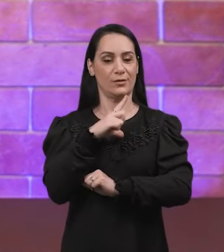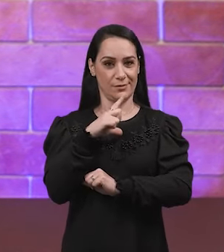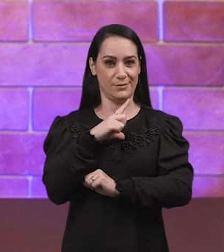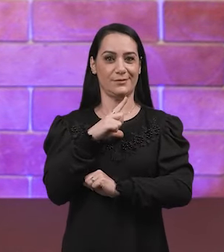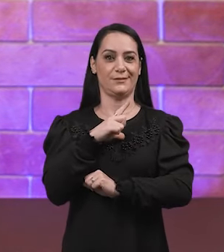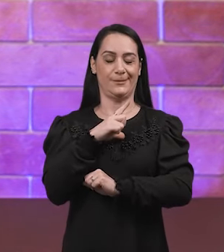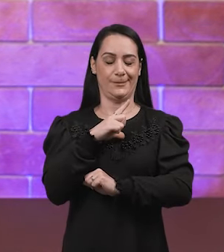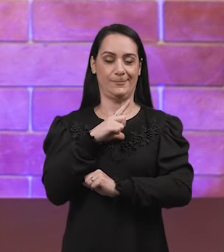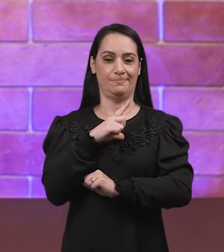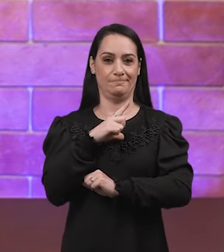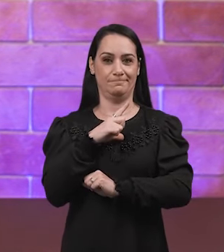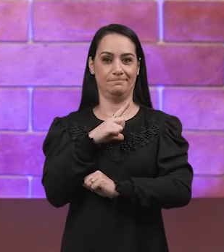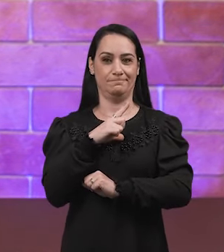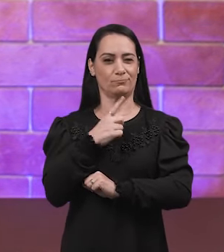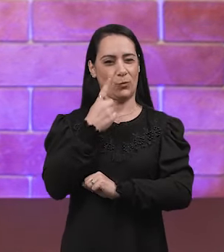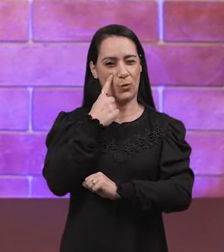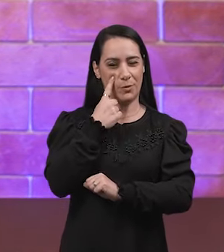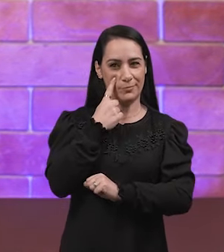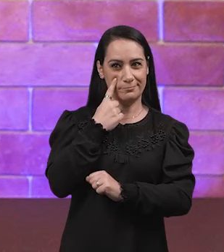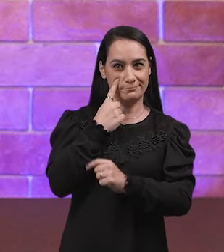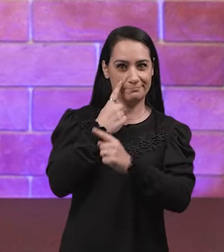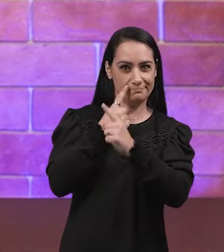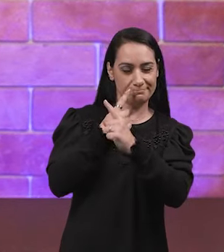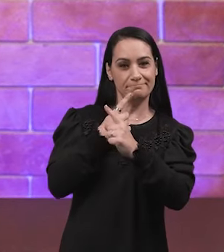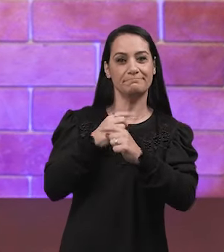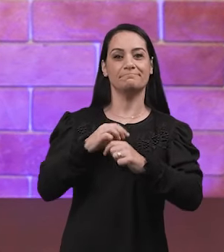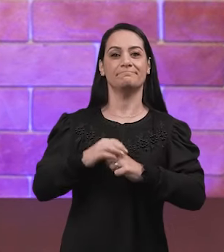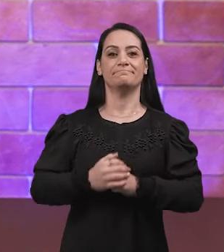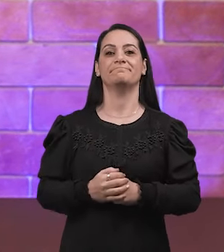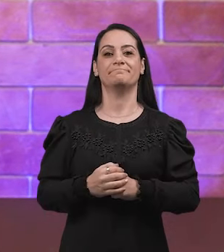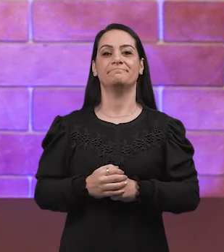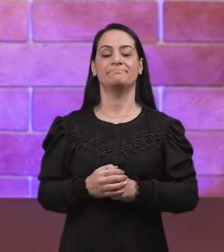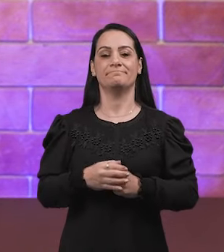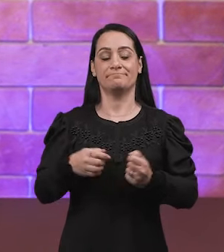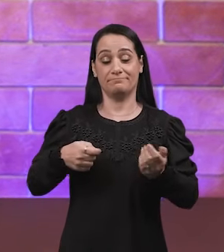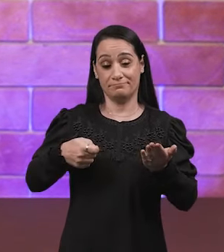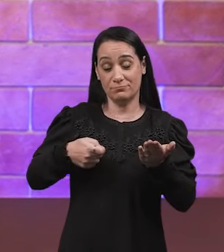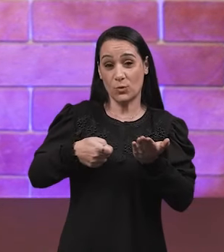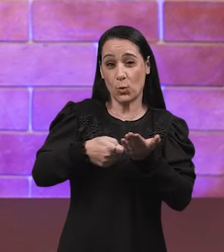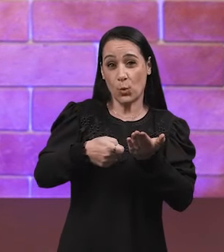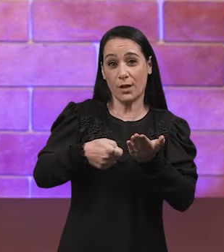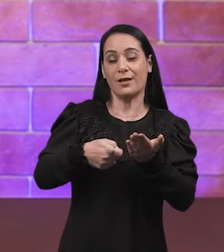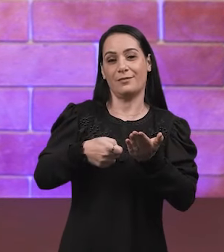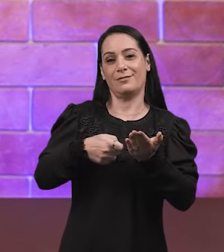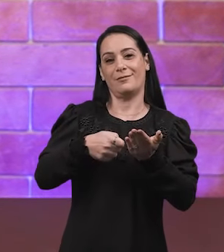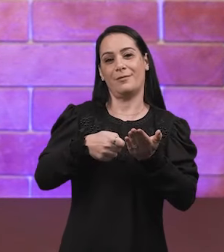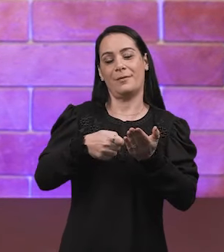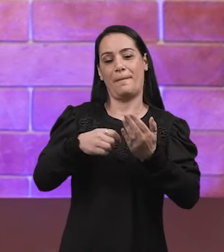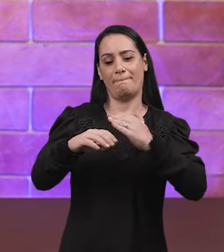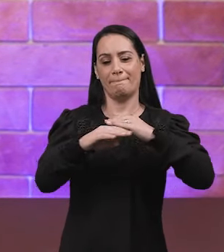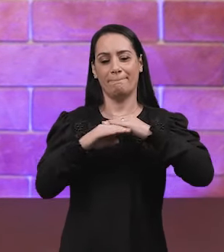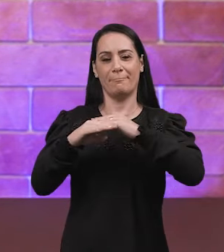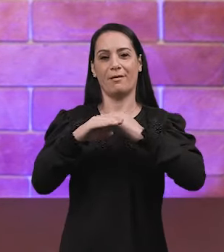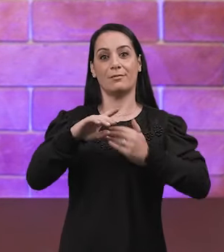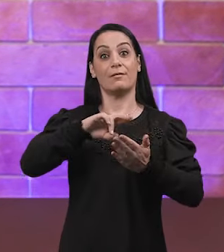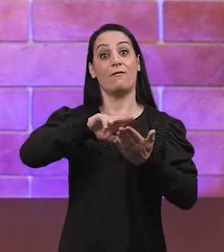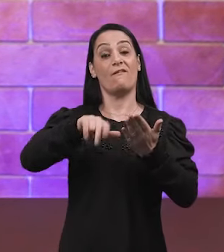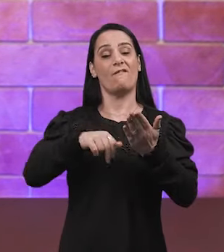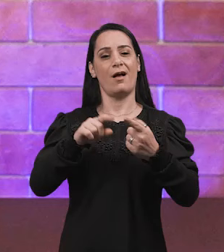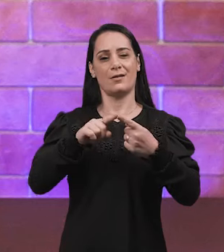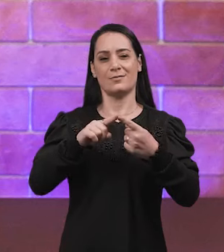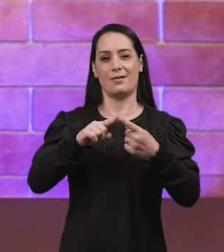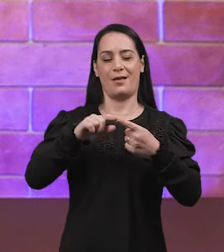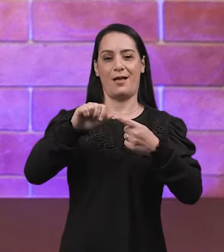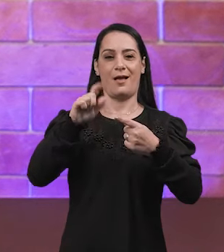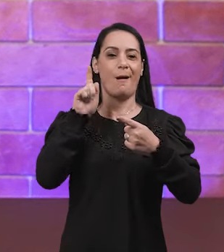você consegue adaptar o conector. Olha só, e ele vem conectores de diversos padrões,